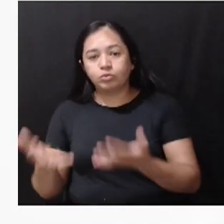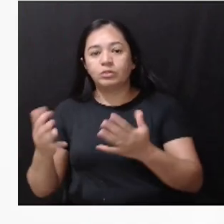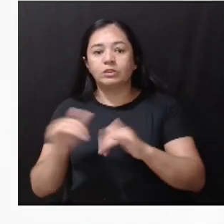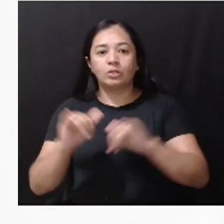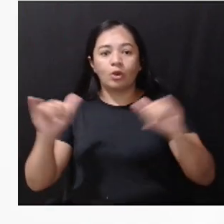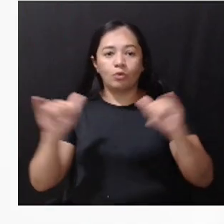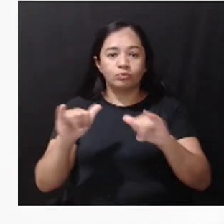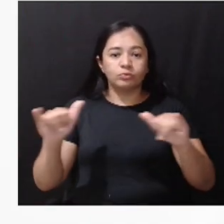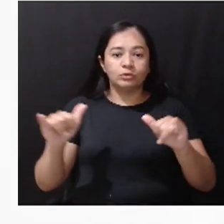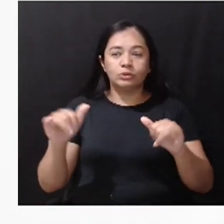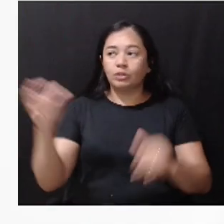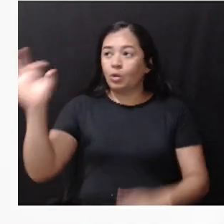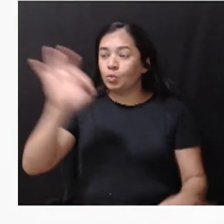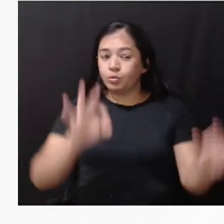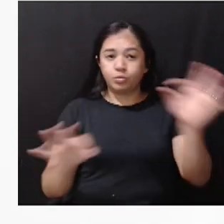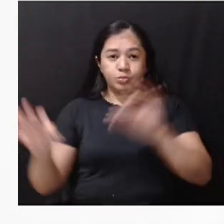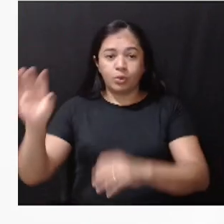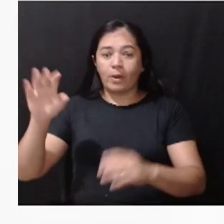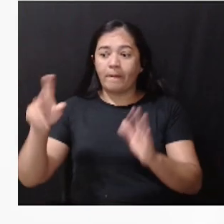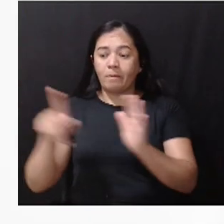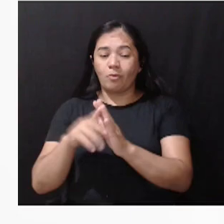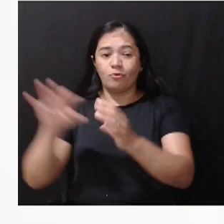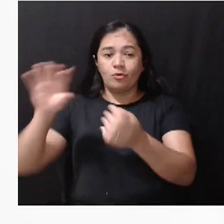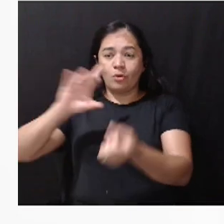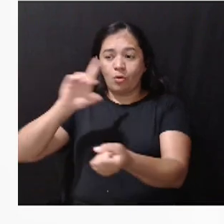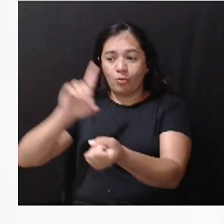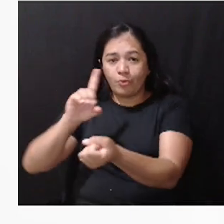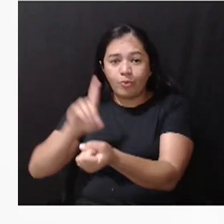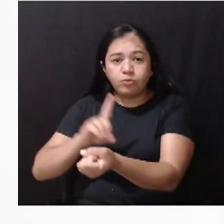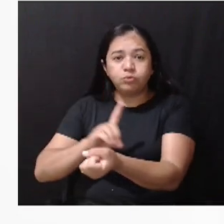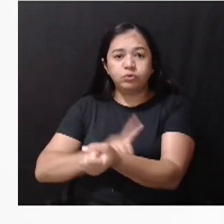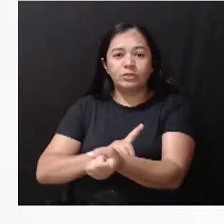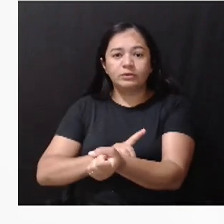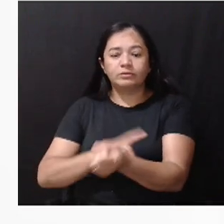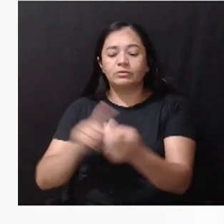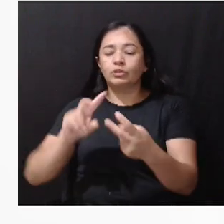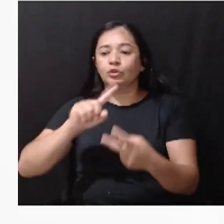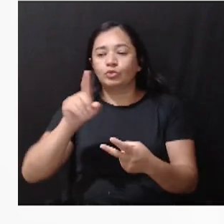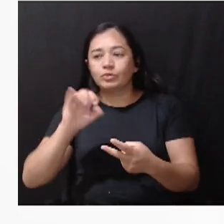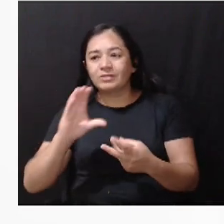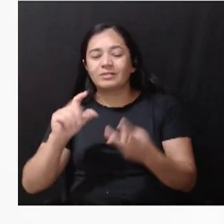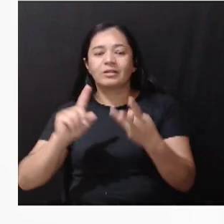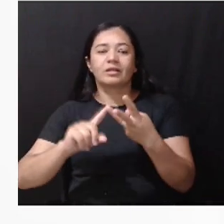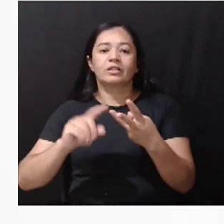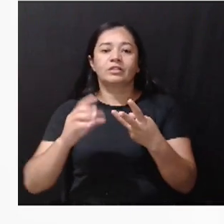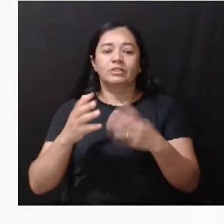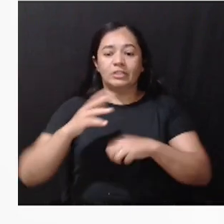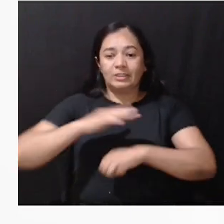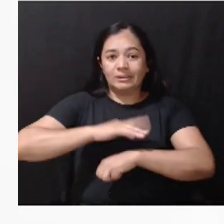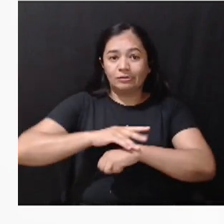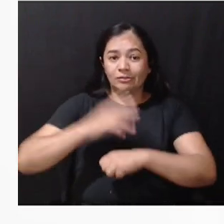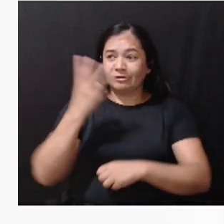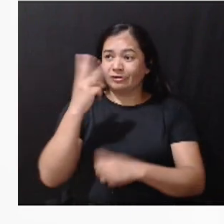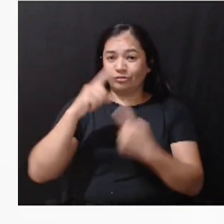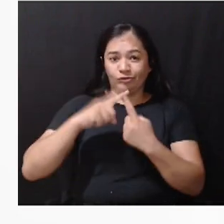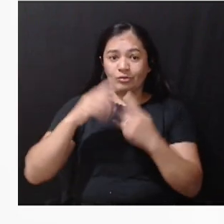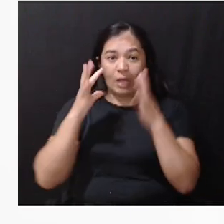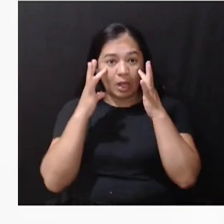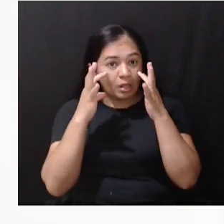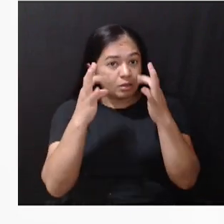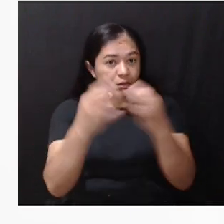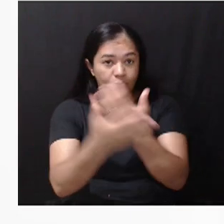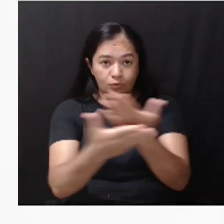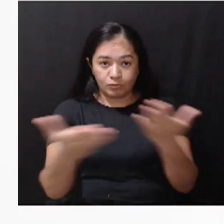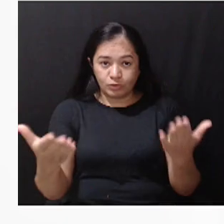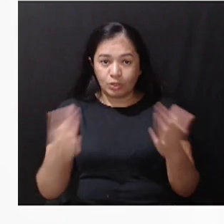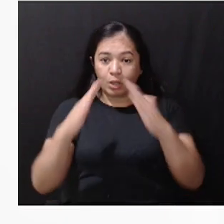aegypti, que é o transmissor da dengue, do zika vírus e do chikungunya. Então, atenção, você que é morador aí